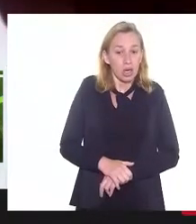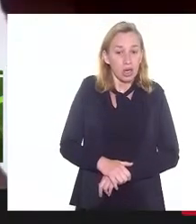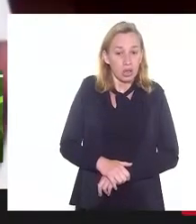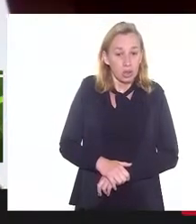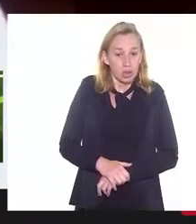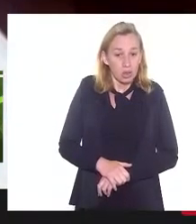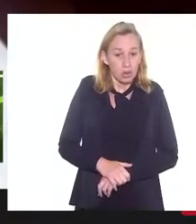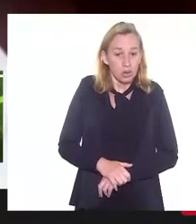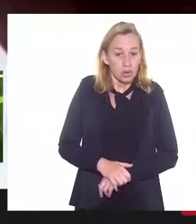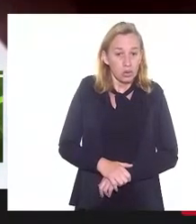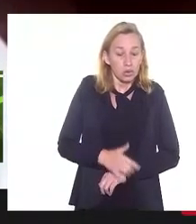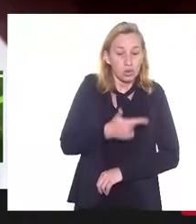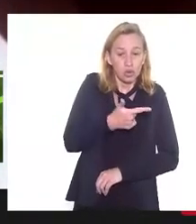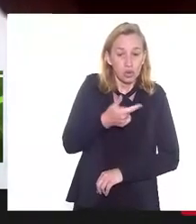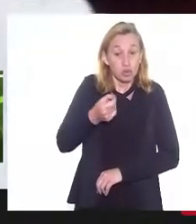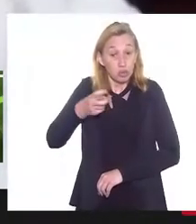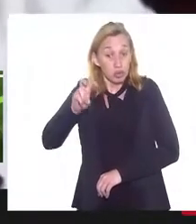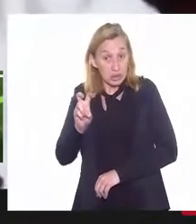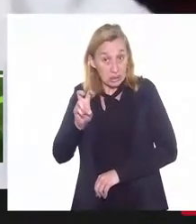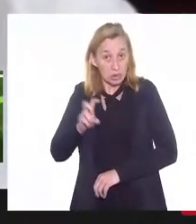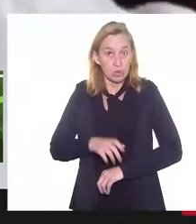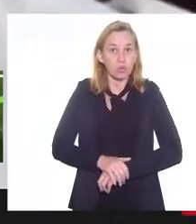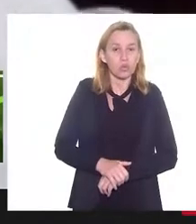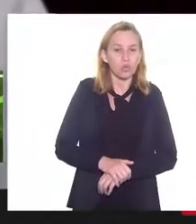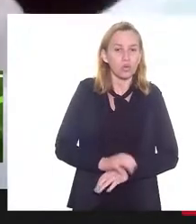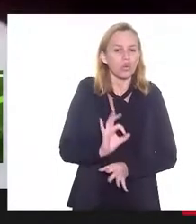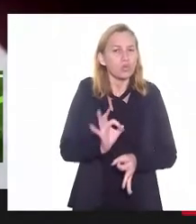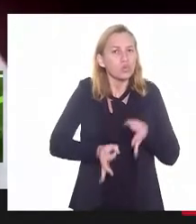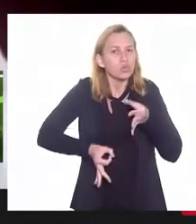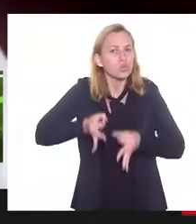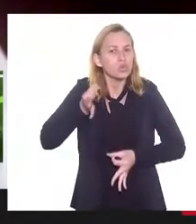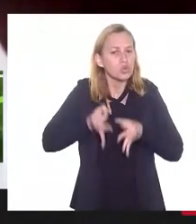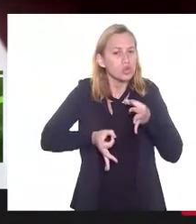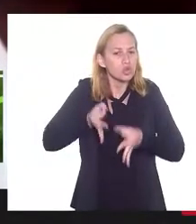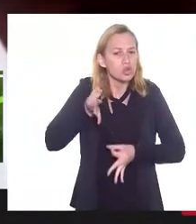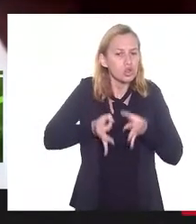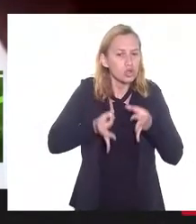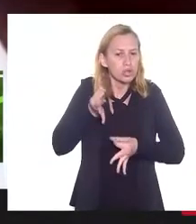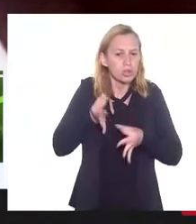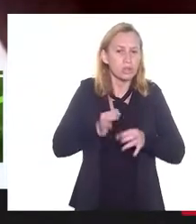Em 2005, quando a justiça